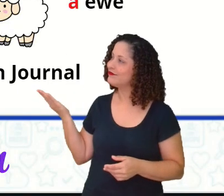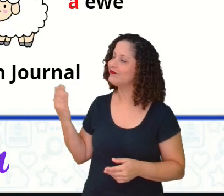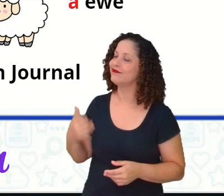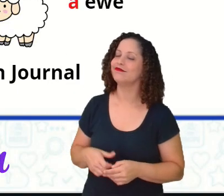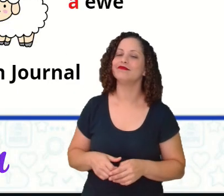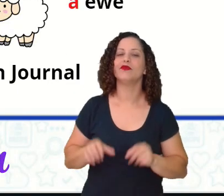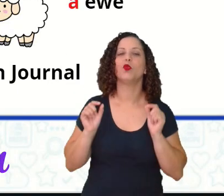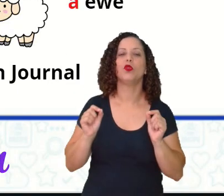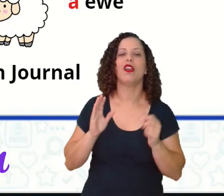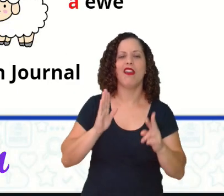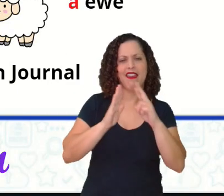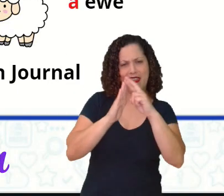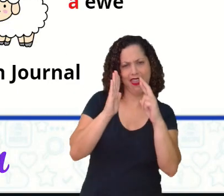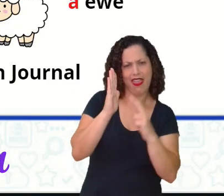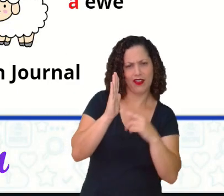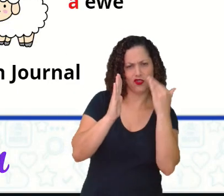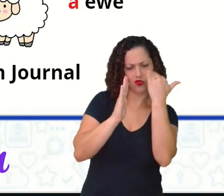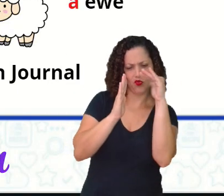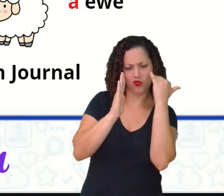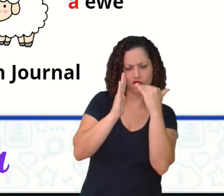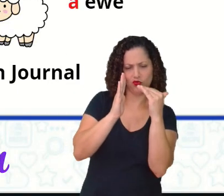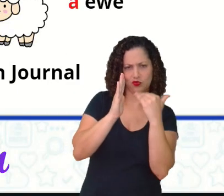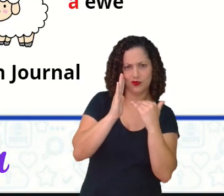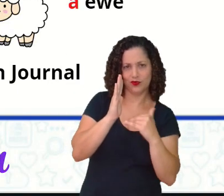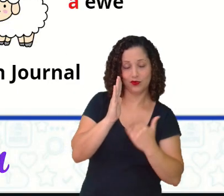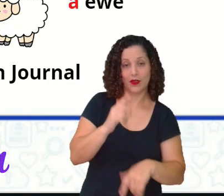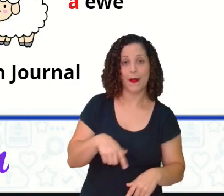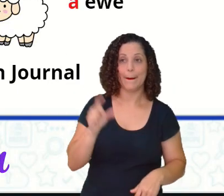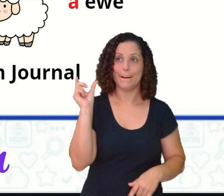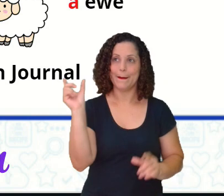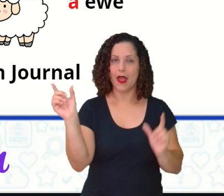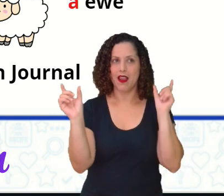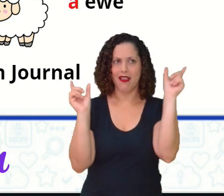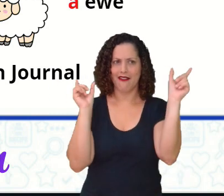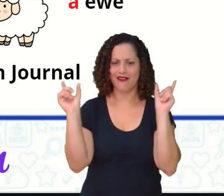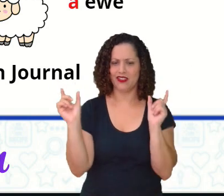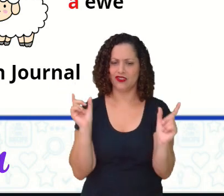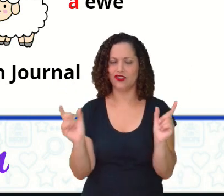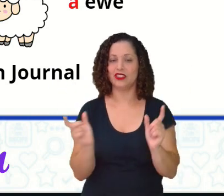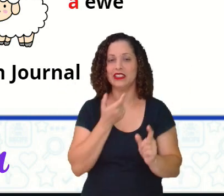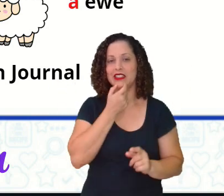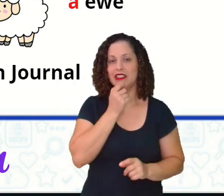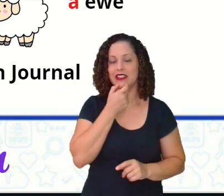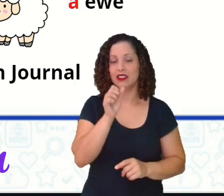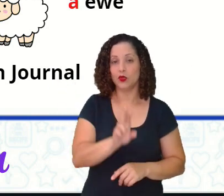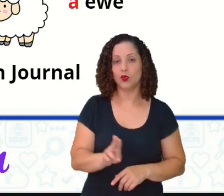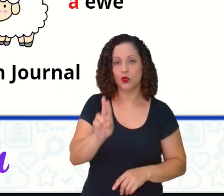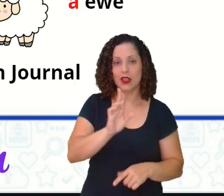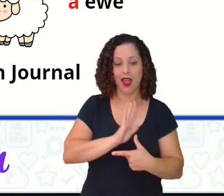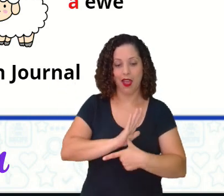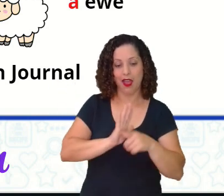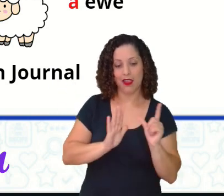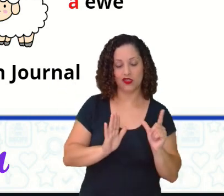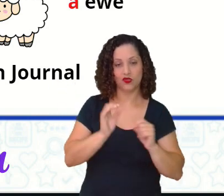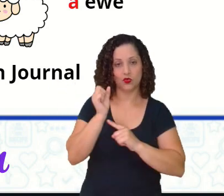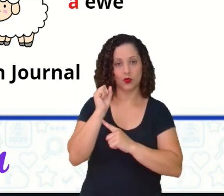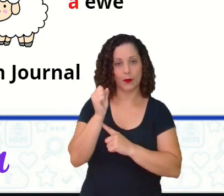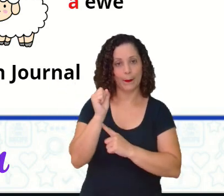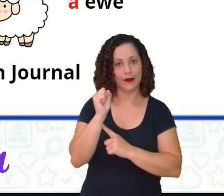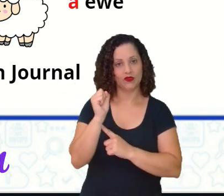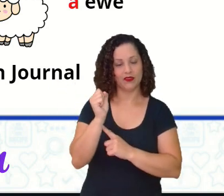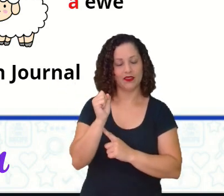podemos dizer que são regras, tá? Palavras em inglês, olha, tem aí, é usado diante de substantivos cuja